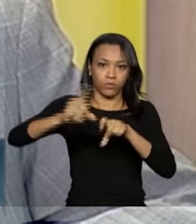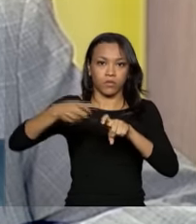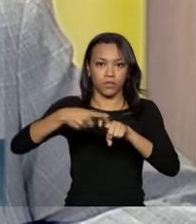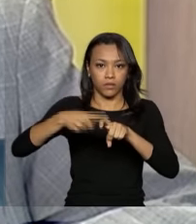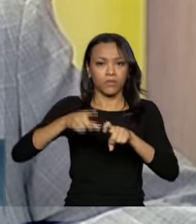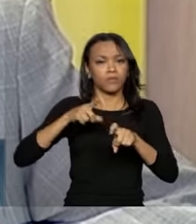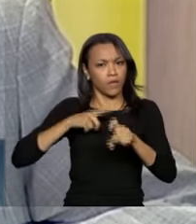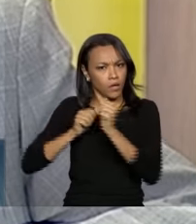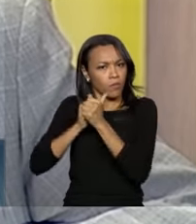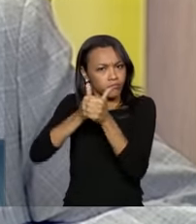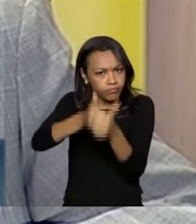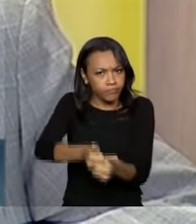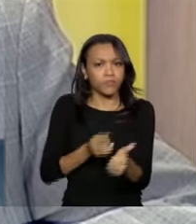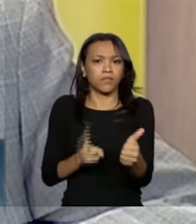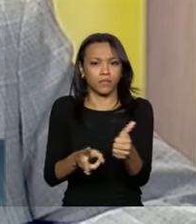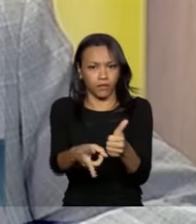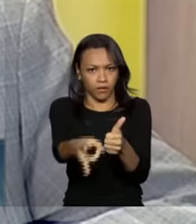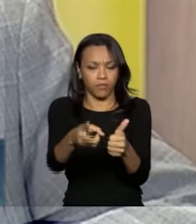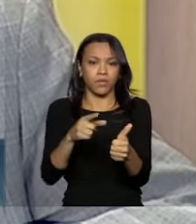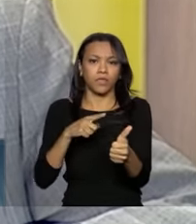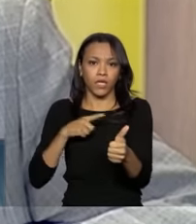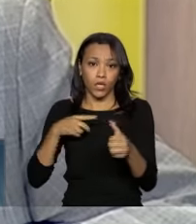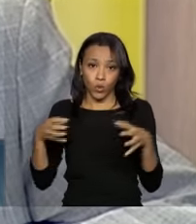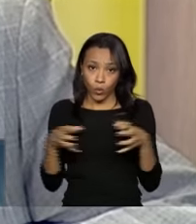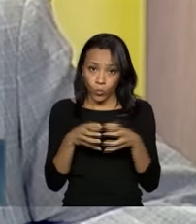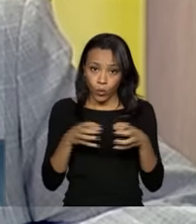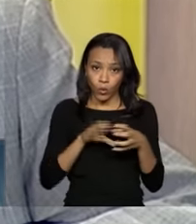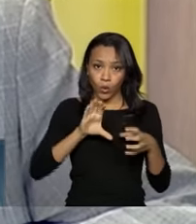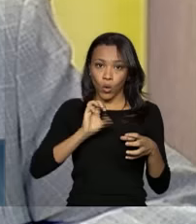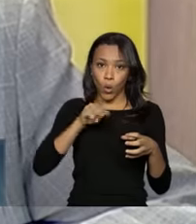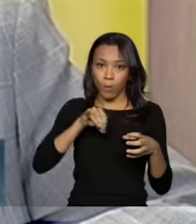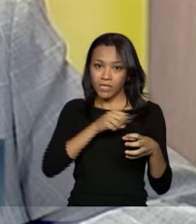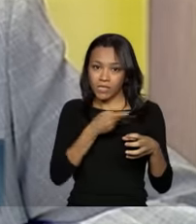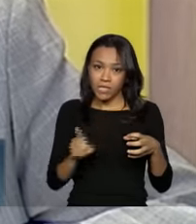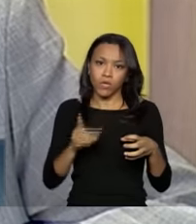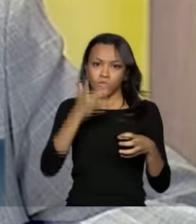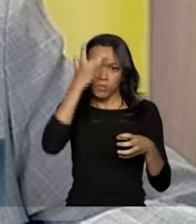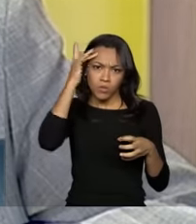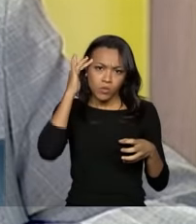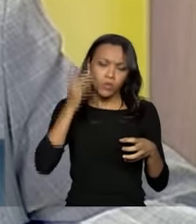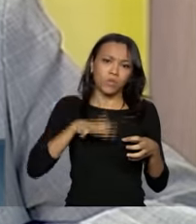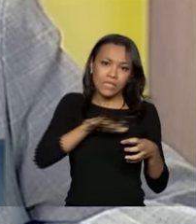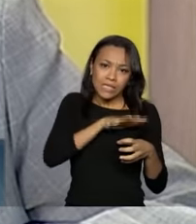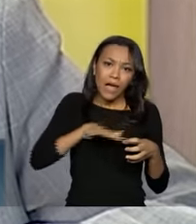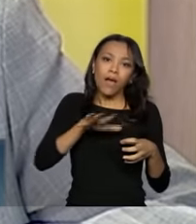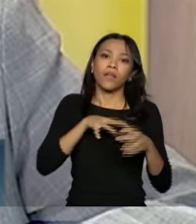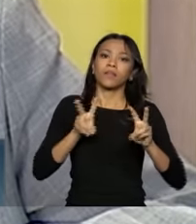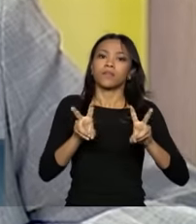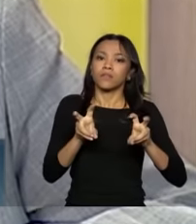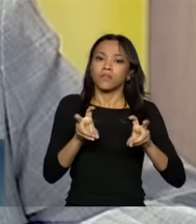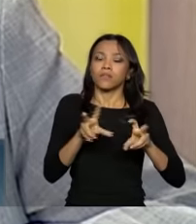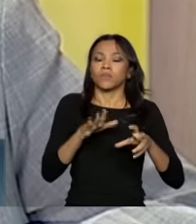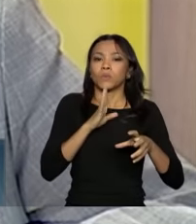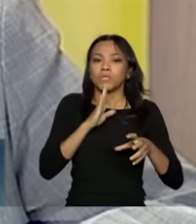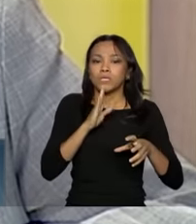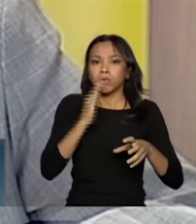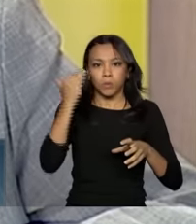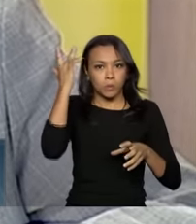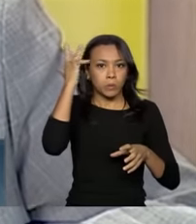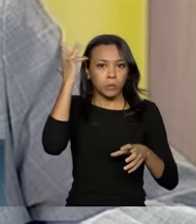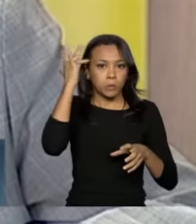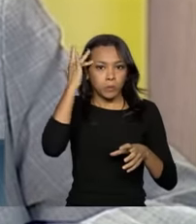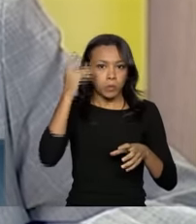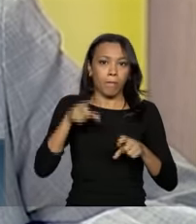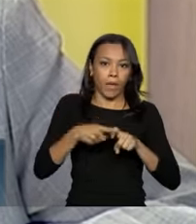ela tem um acompanhamento permanente. Existe uma comissão de especialistas em educação médica que acompanha